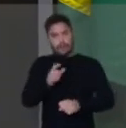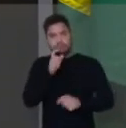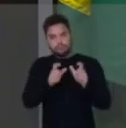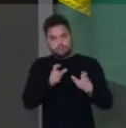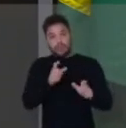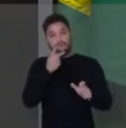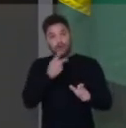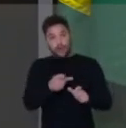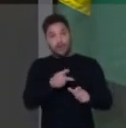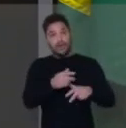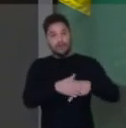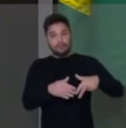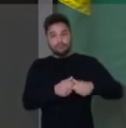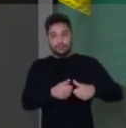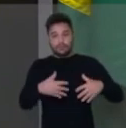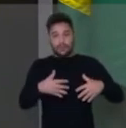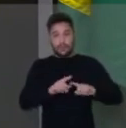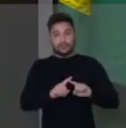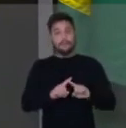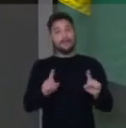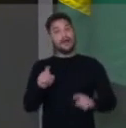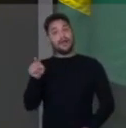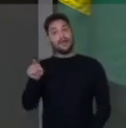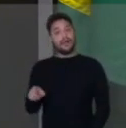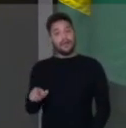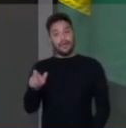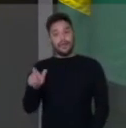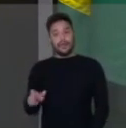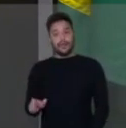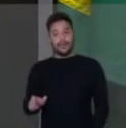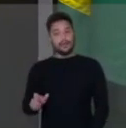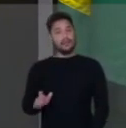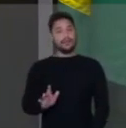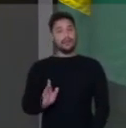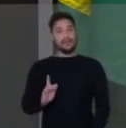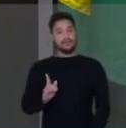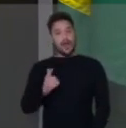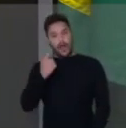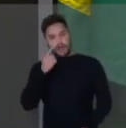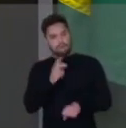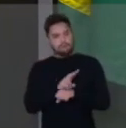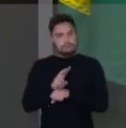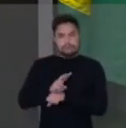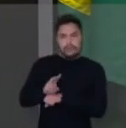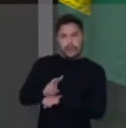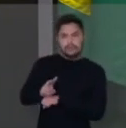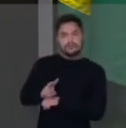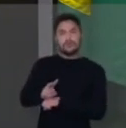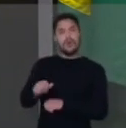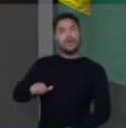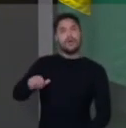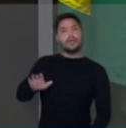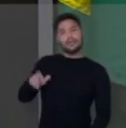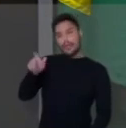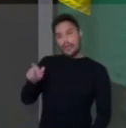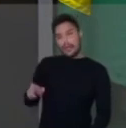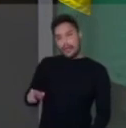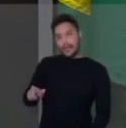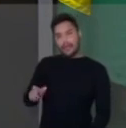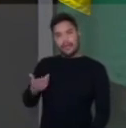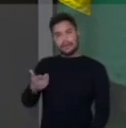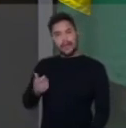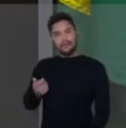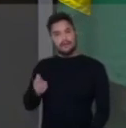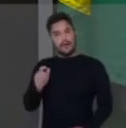agora não vi ele, por exemplo, atuando para poder verificar, fiscalizar quem são aqueles vagabundos que estavam ateando ali